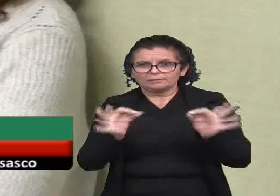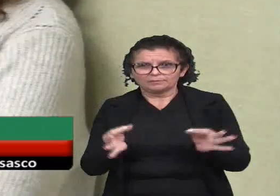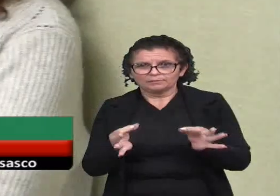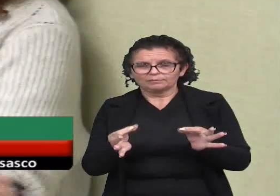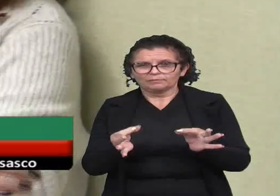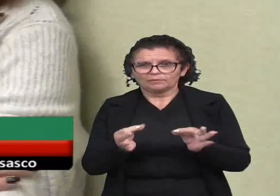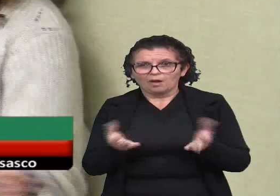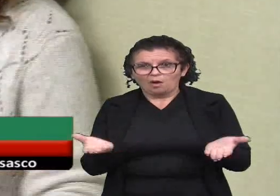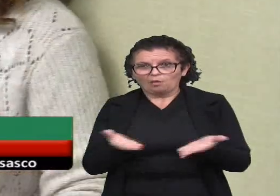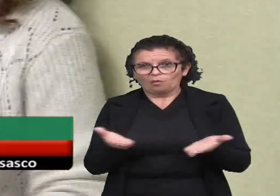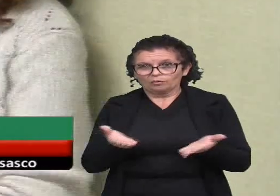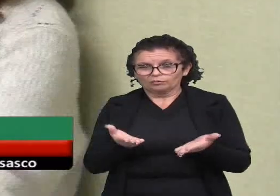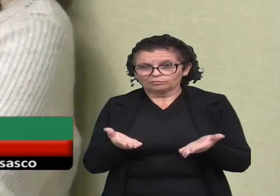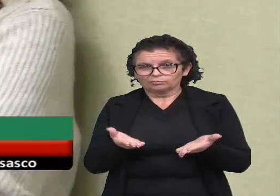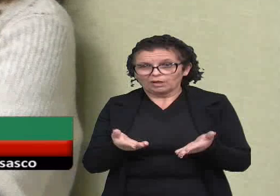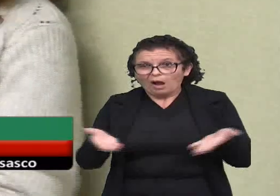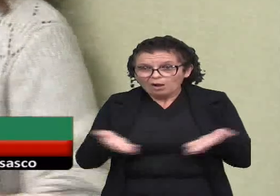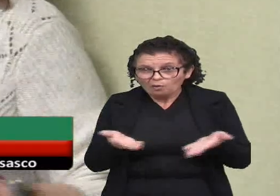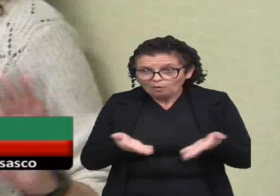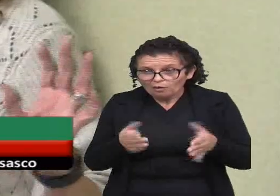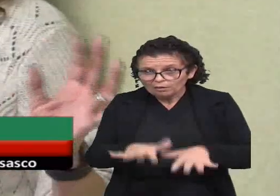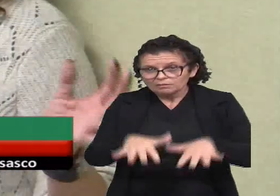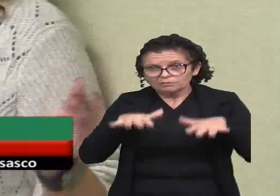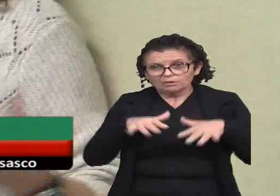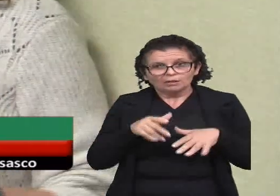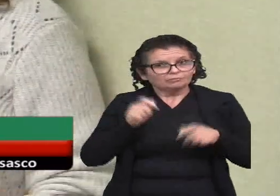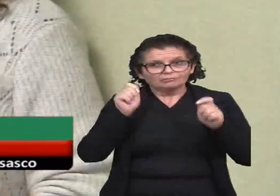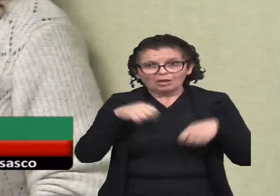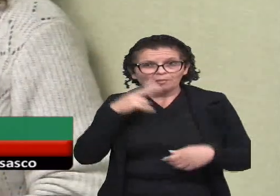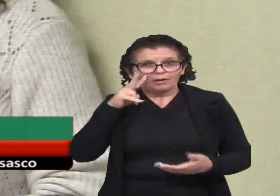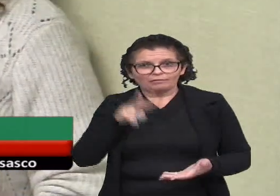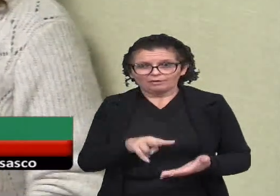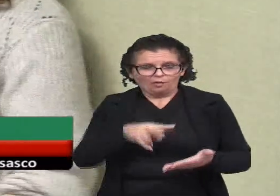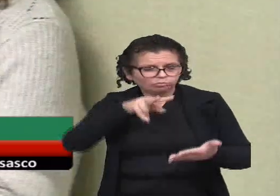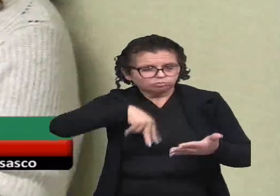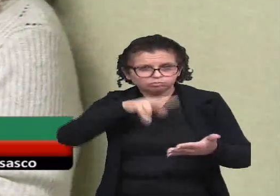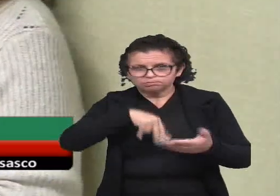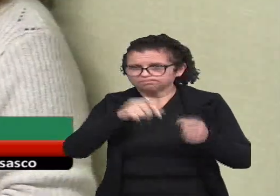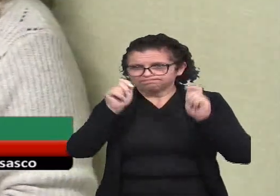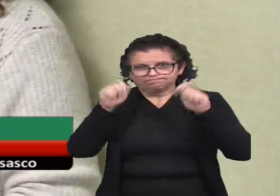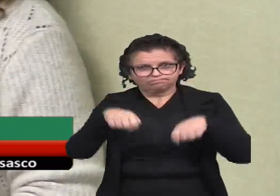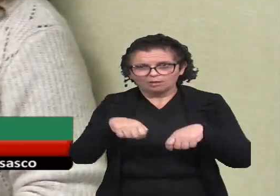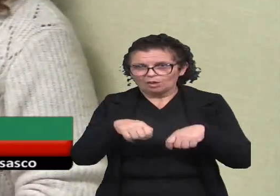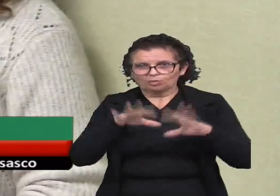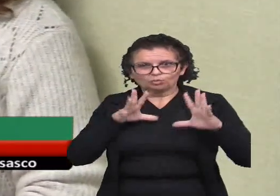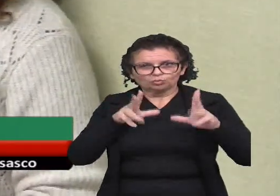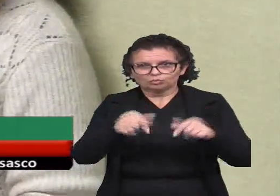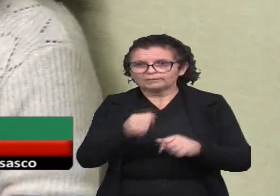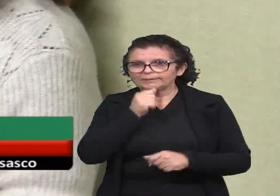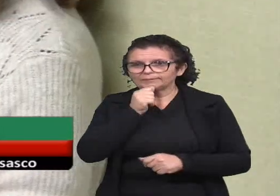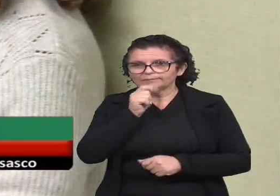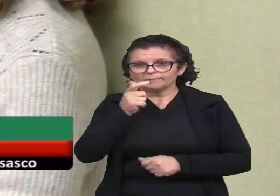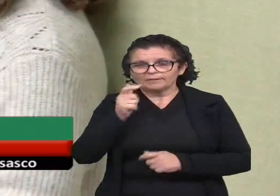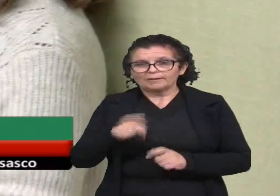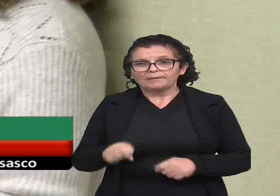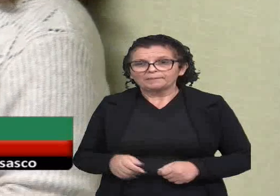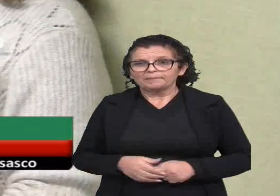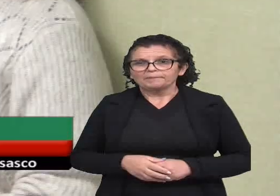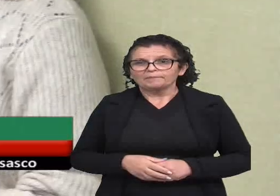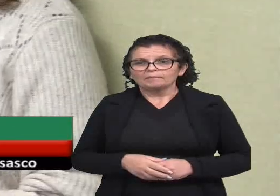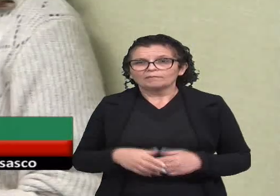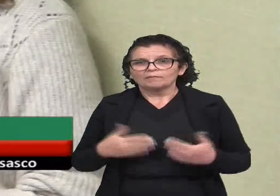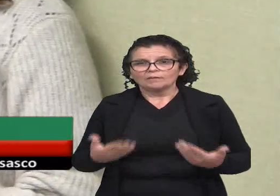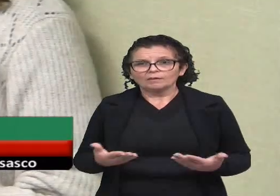feita a inclusão agora, no momento da sessão, então eu não tive a oportunidade de ler na íntegra o requerimento.